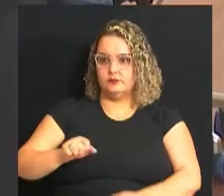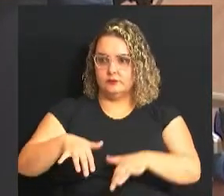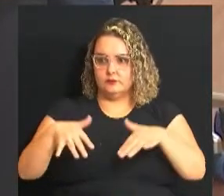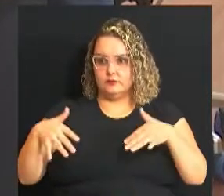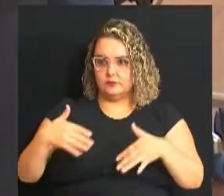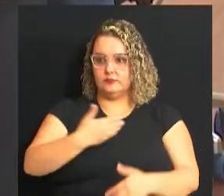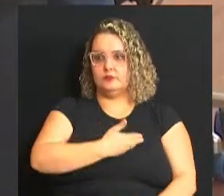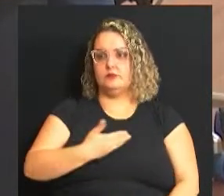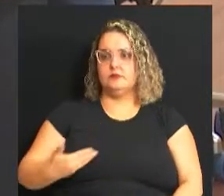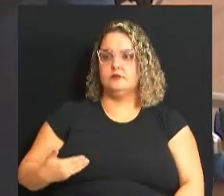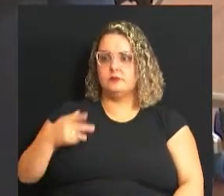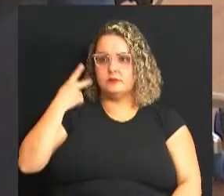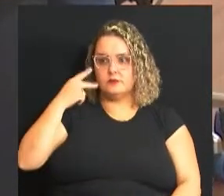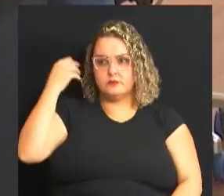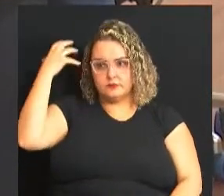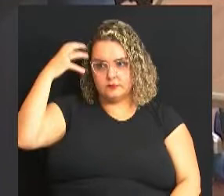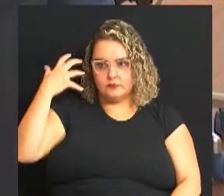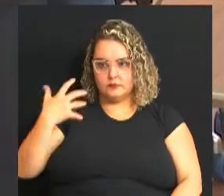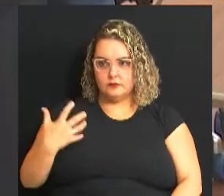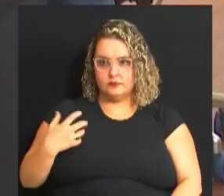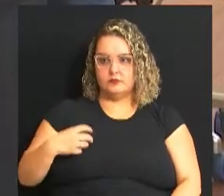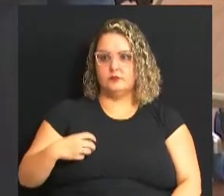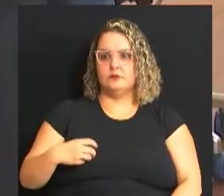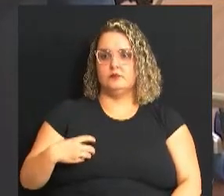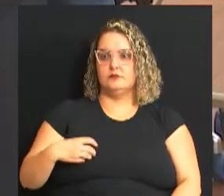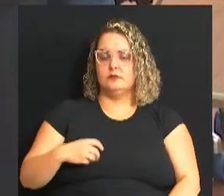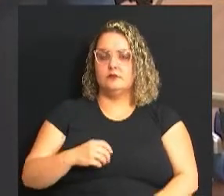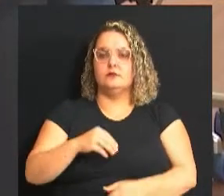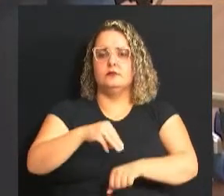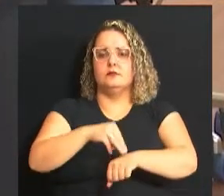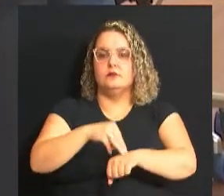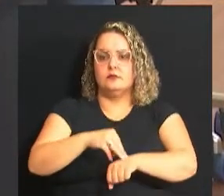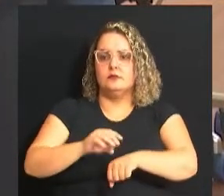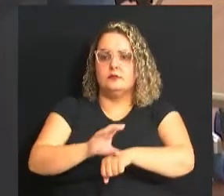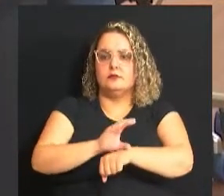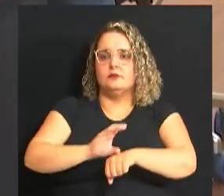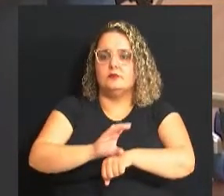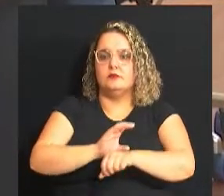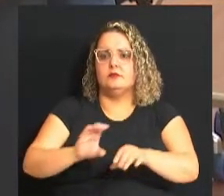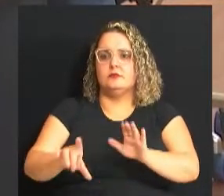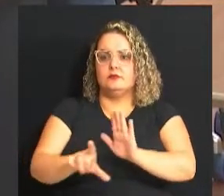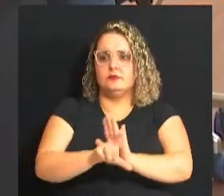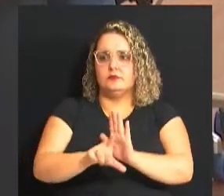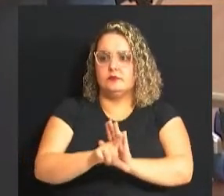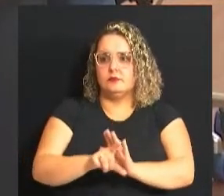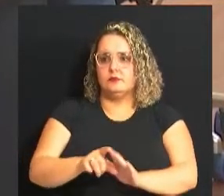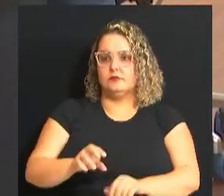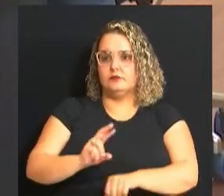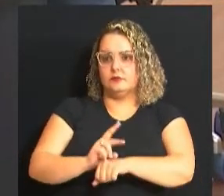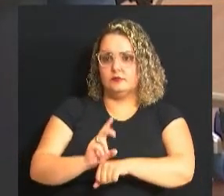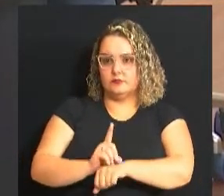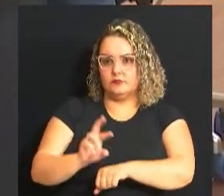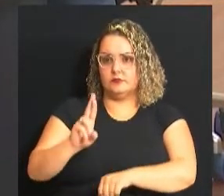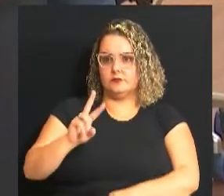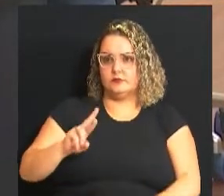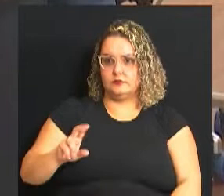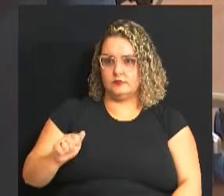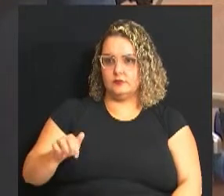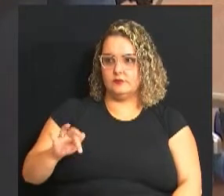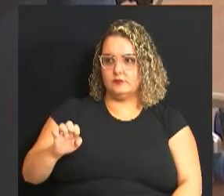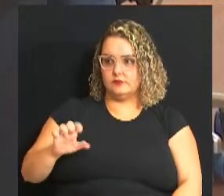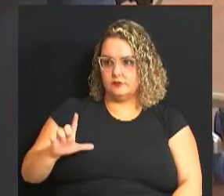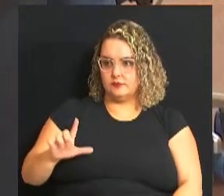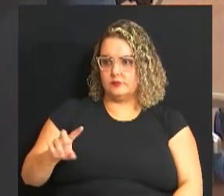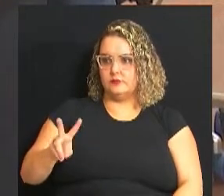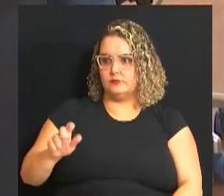vereadora Guida Calisto, membro da Comissão de Legalidade, doutor Rafael Wagner,